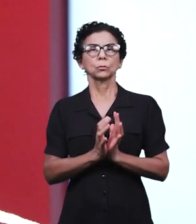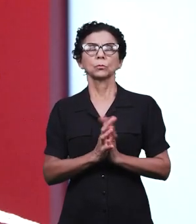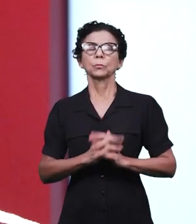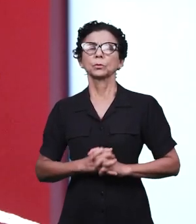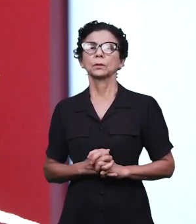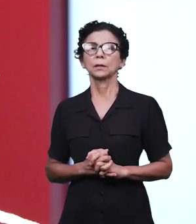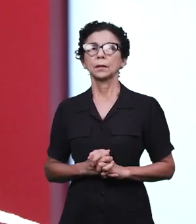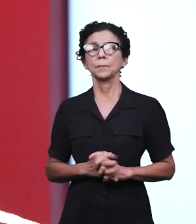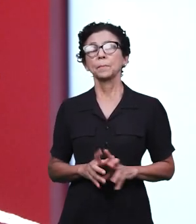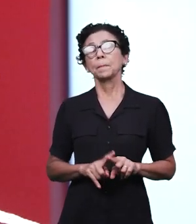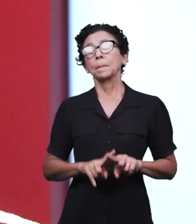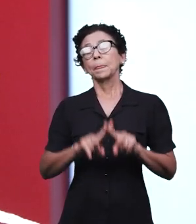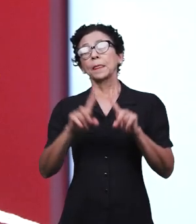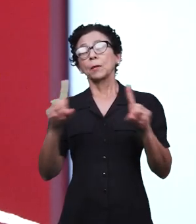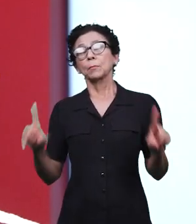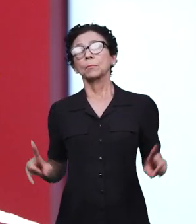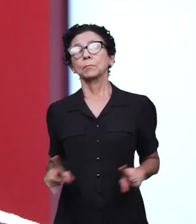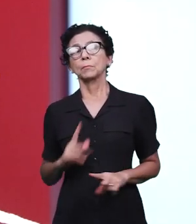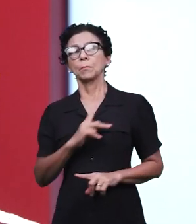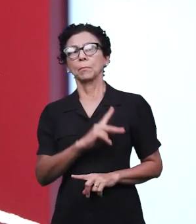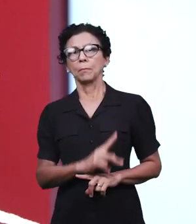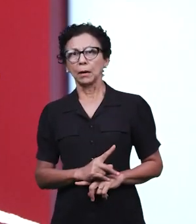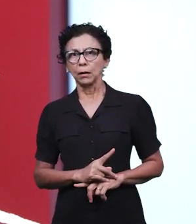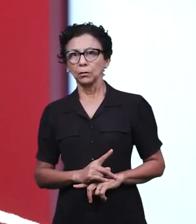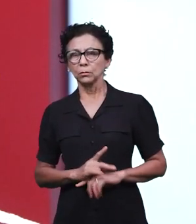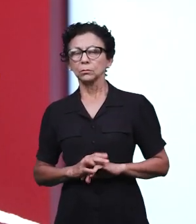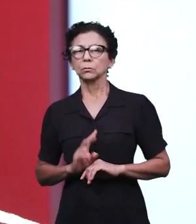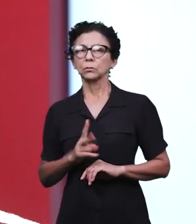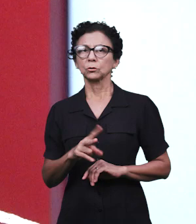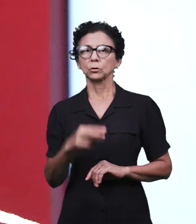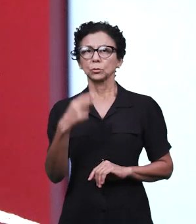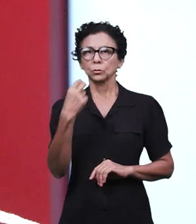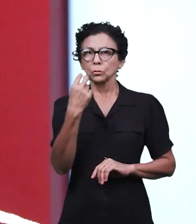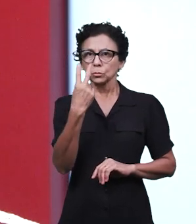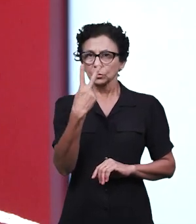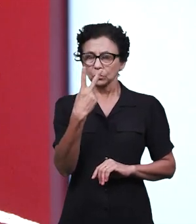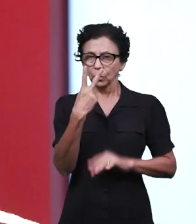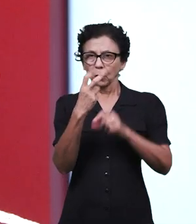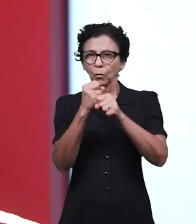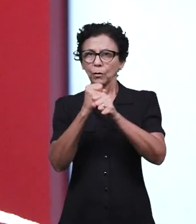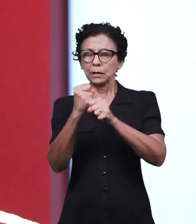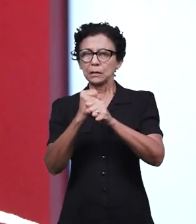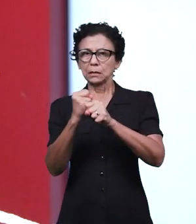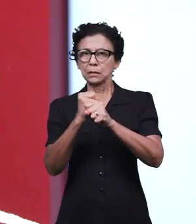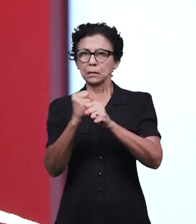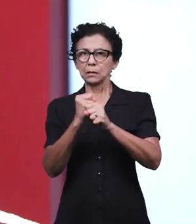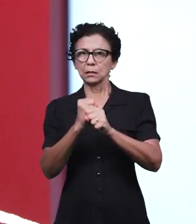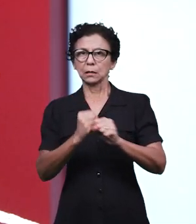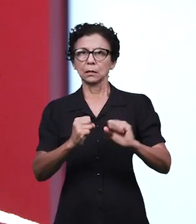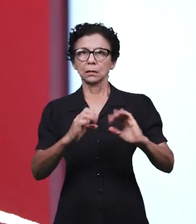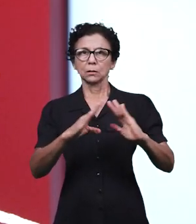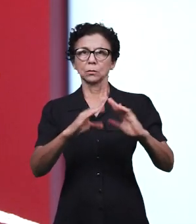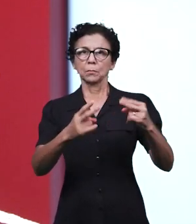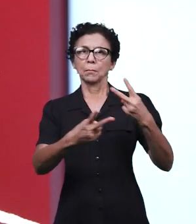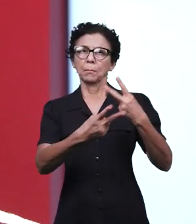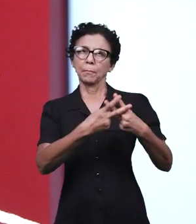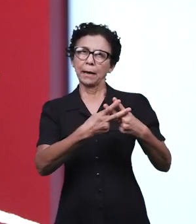ali na prisão com certa liberdade, não com rigor,